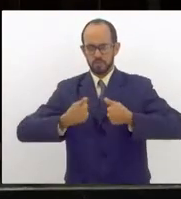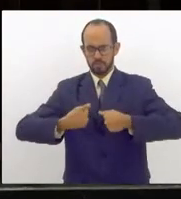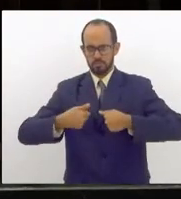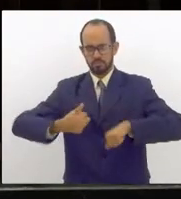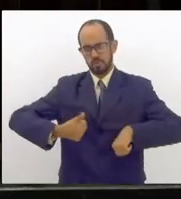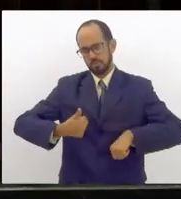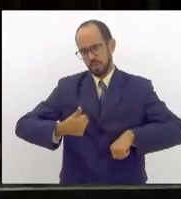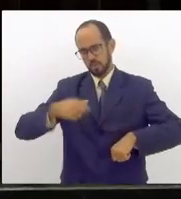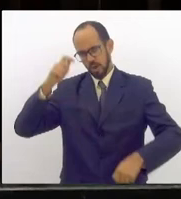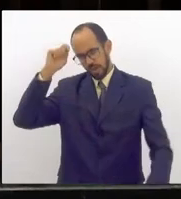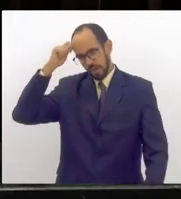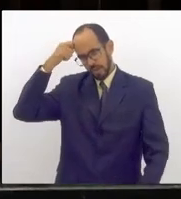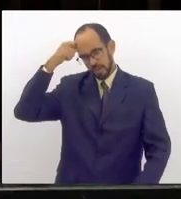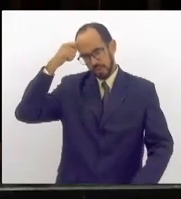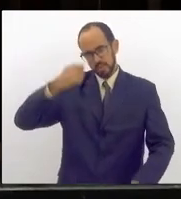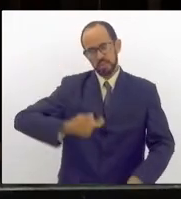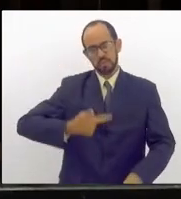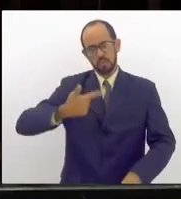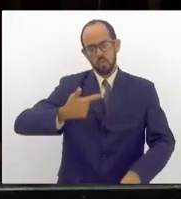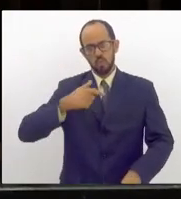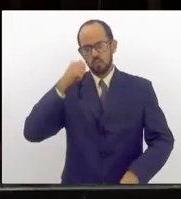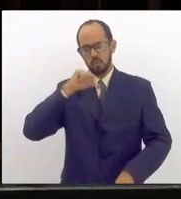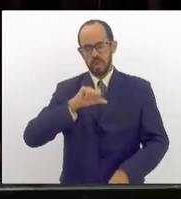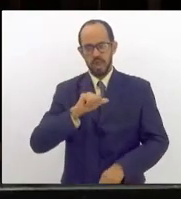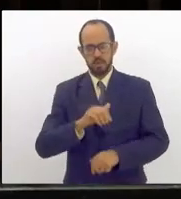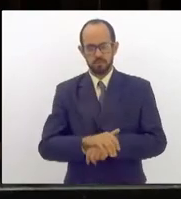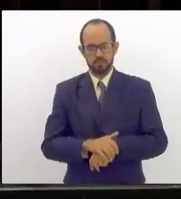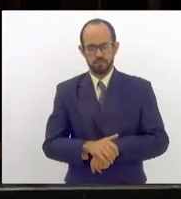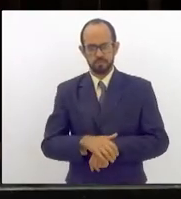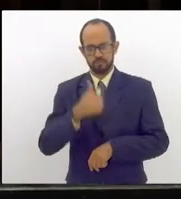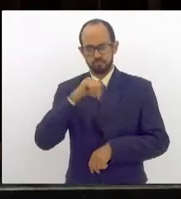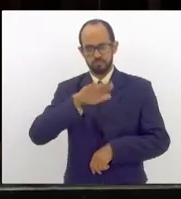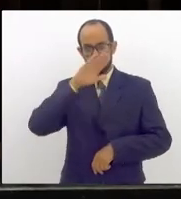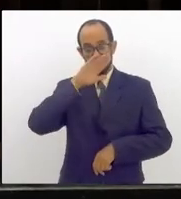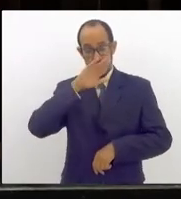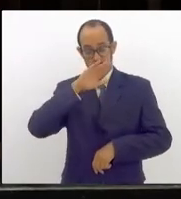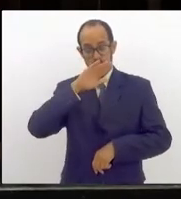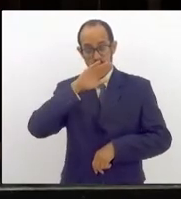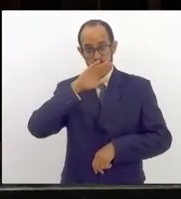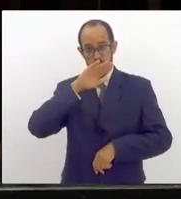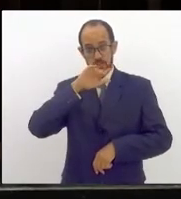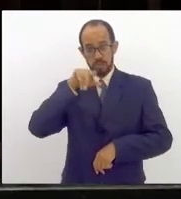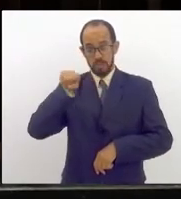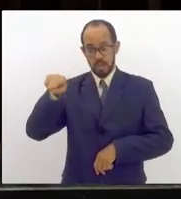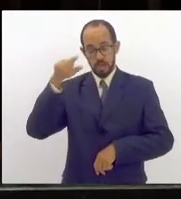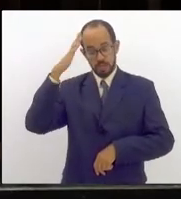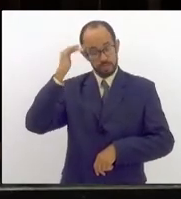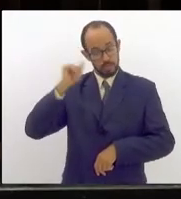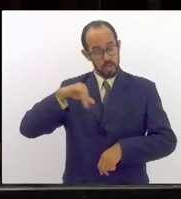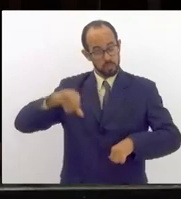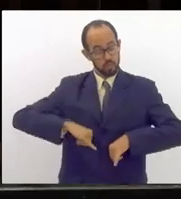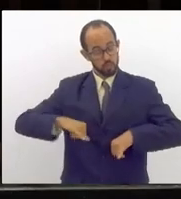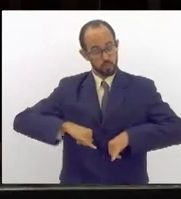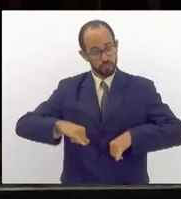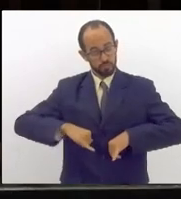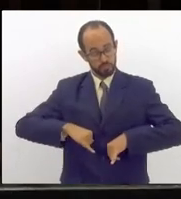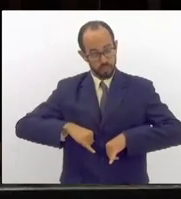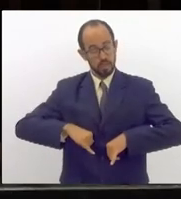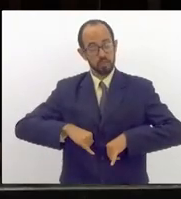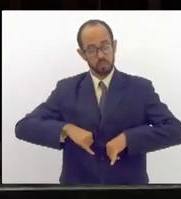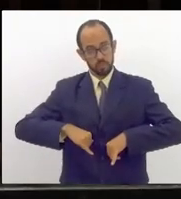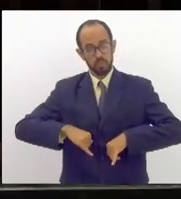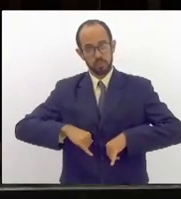negra segura de ser mulher mãe e ela sabe o sofrimento que a comunidade